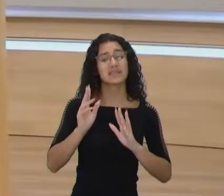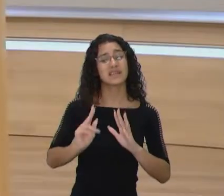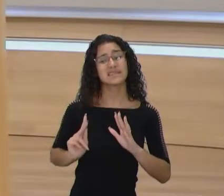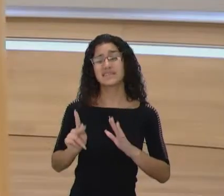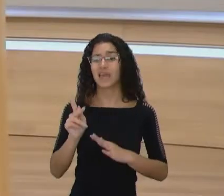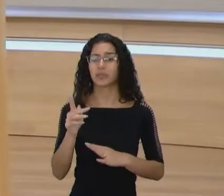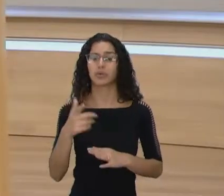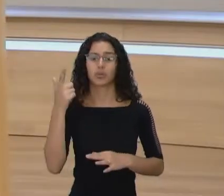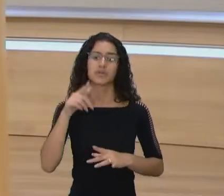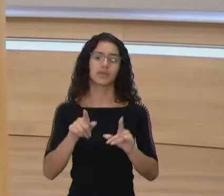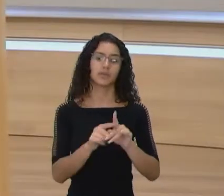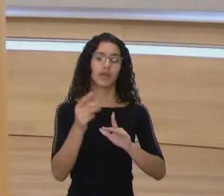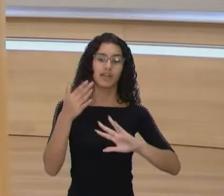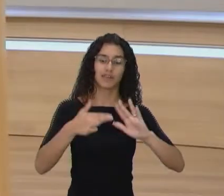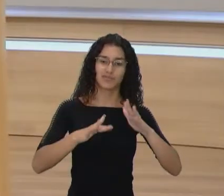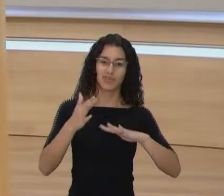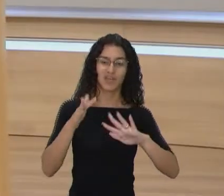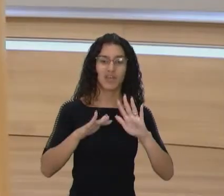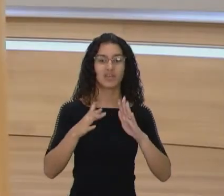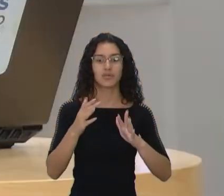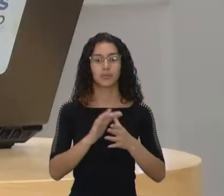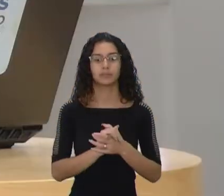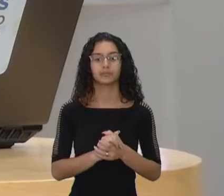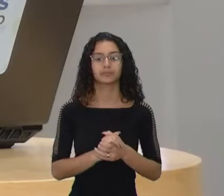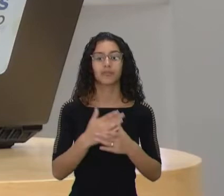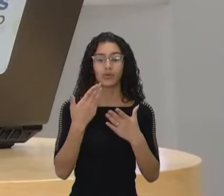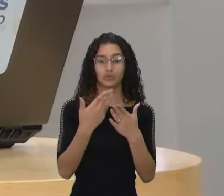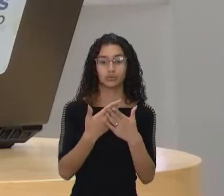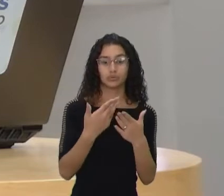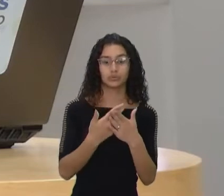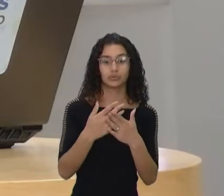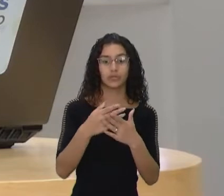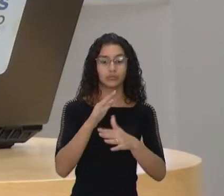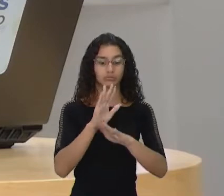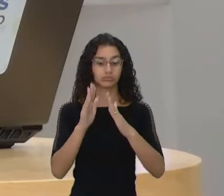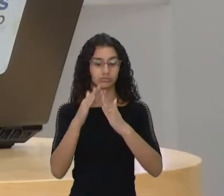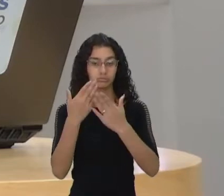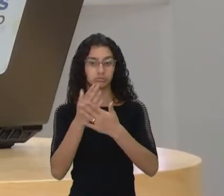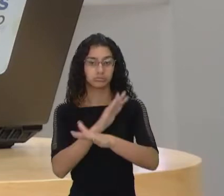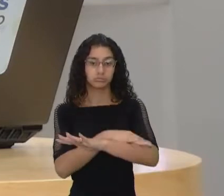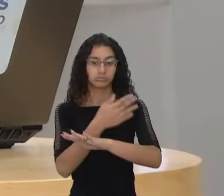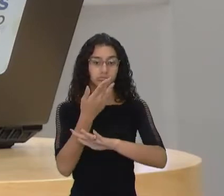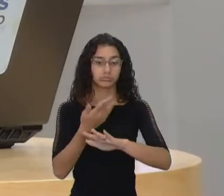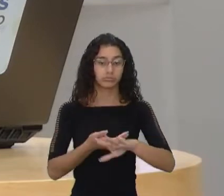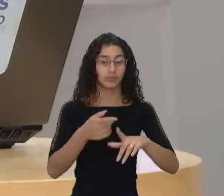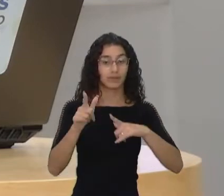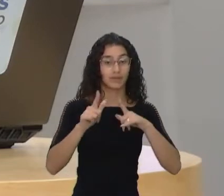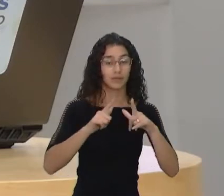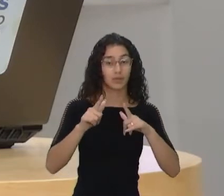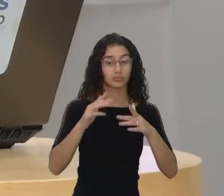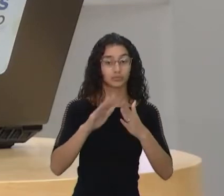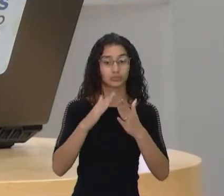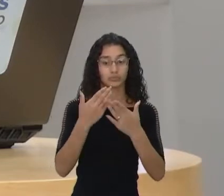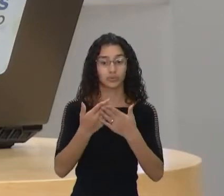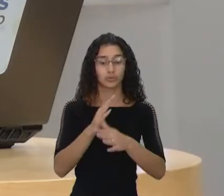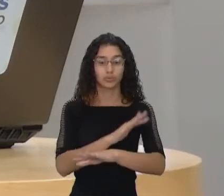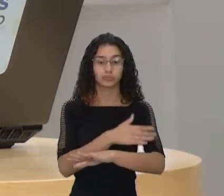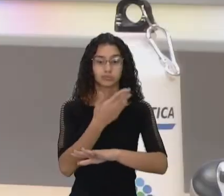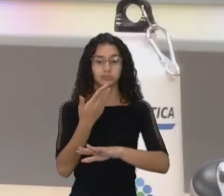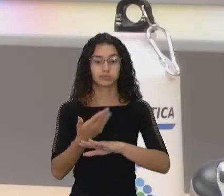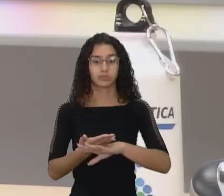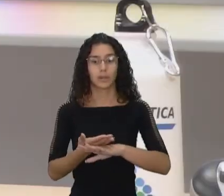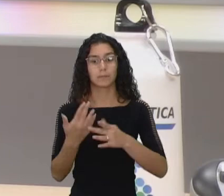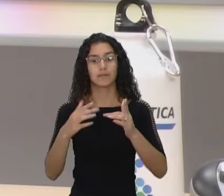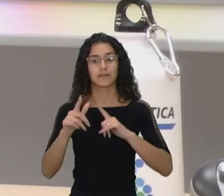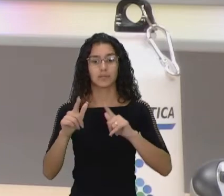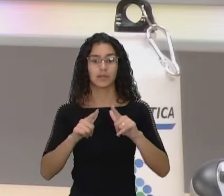esse... geralmente mora com outra, ou estuda numa PEI, né, numa escola integral, e aí estuda o dia inteiro, não tem como trabalhar. Ou não, mas aí